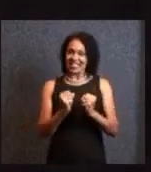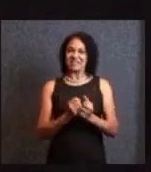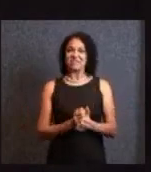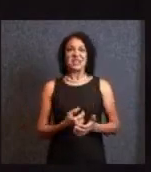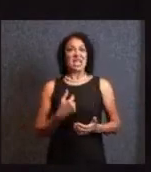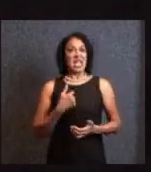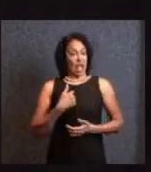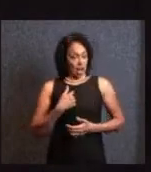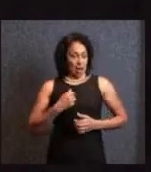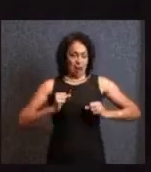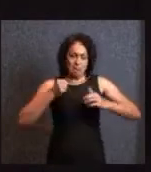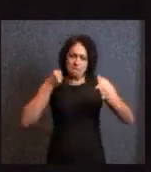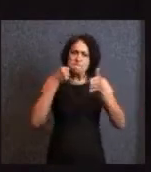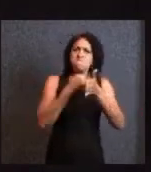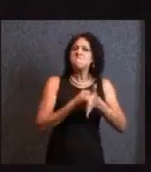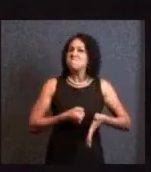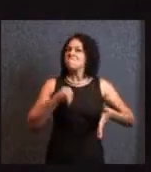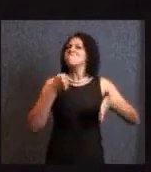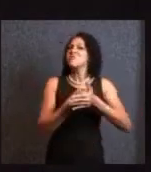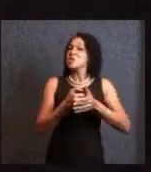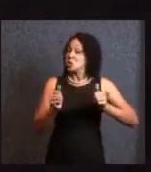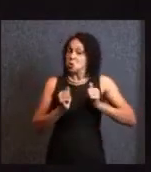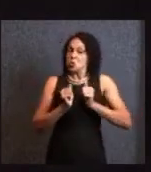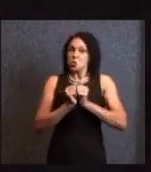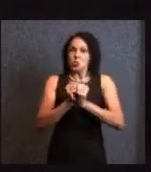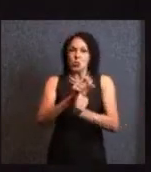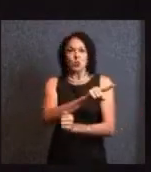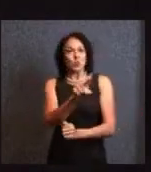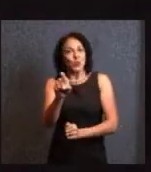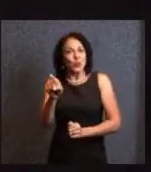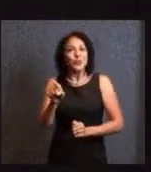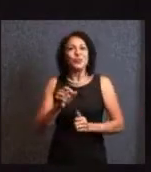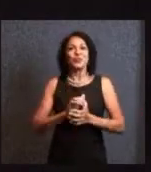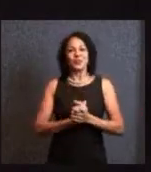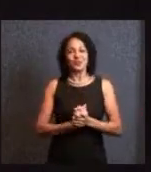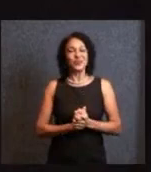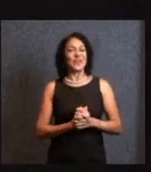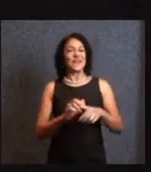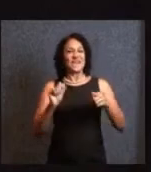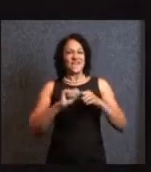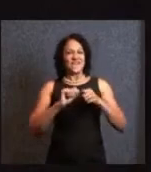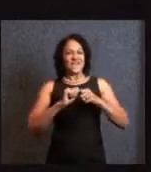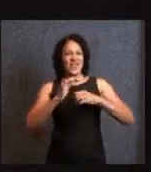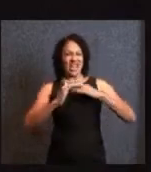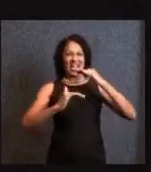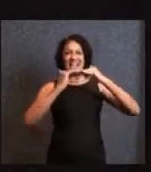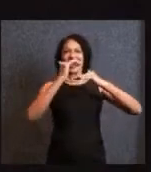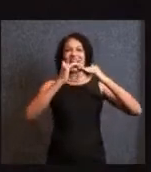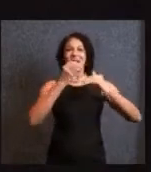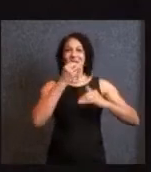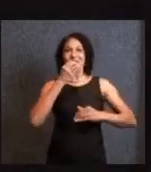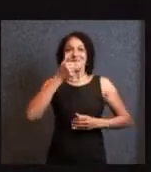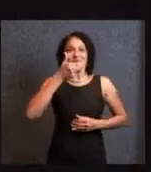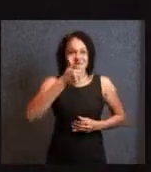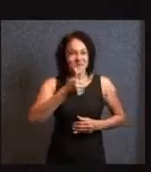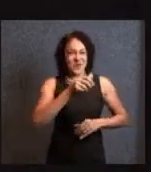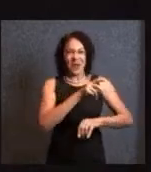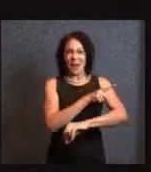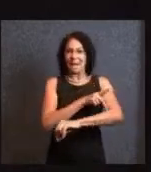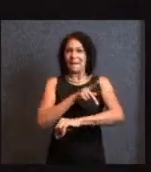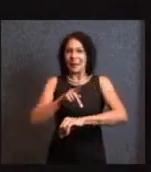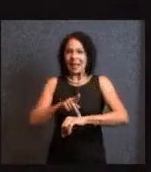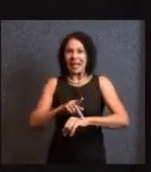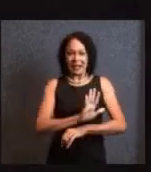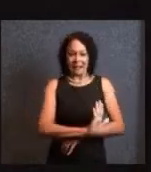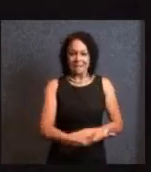medirei esforços para, junto com vocês, construir bons caminhos, encontrar bons caminhos para que